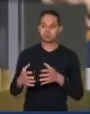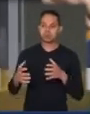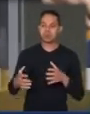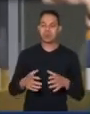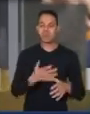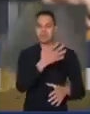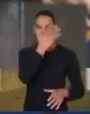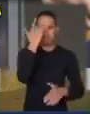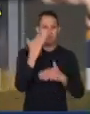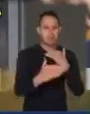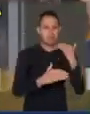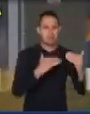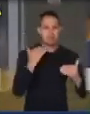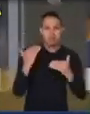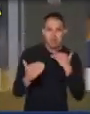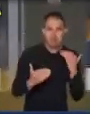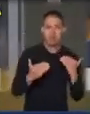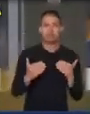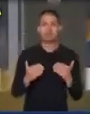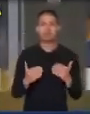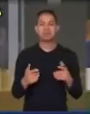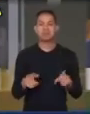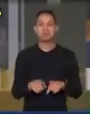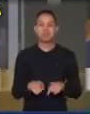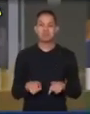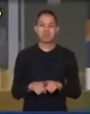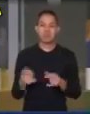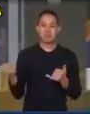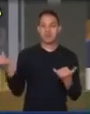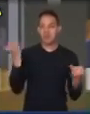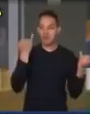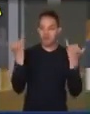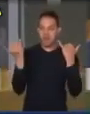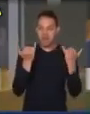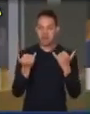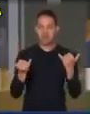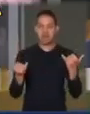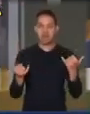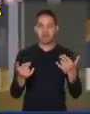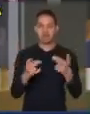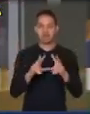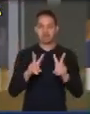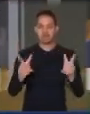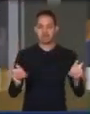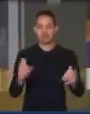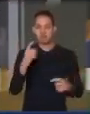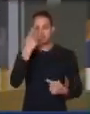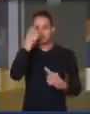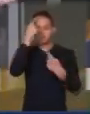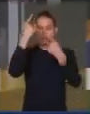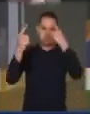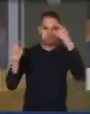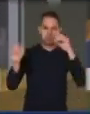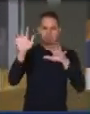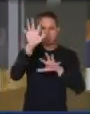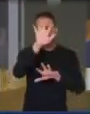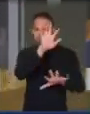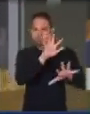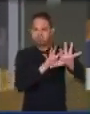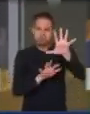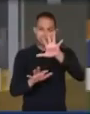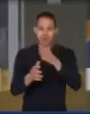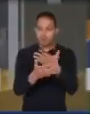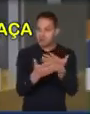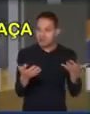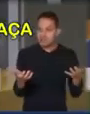pessoas. E aí eu ouvi ele falando que há uma cortina de fumaça, queremos criar uma cortina de fumaça. Vocês que querem criar a cortina